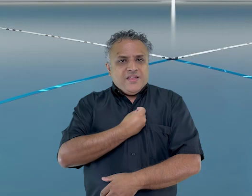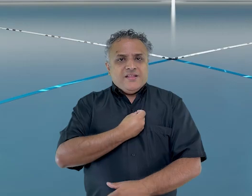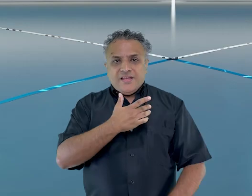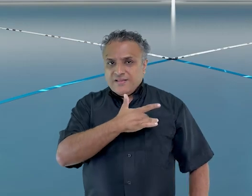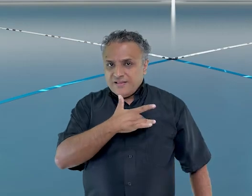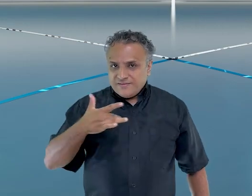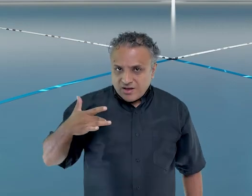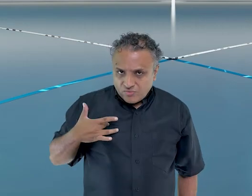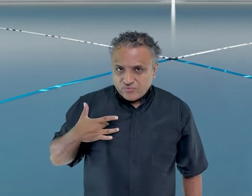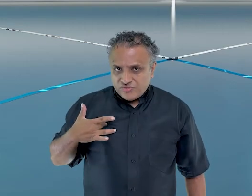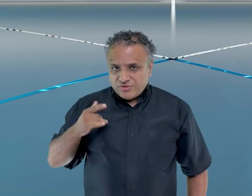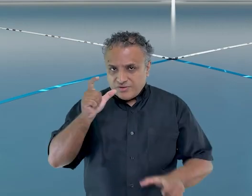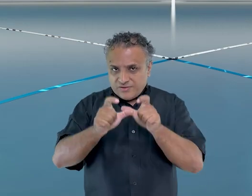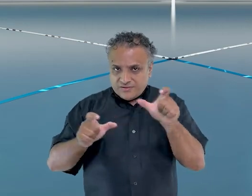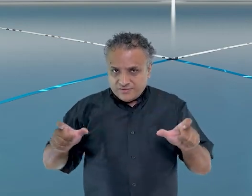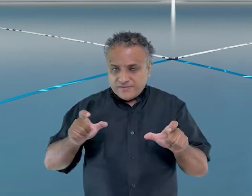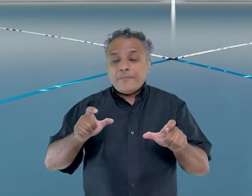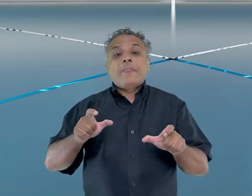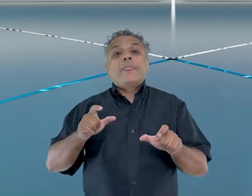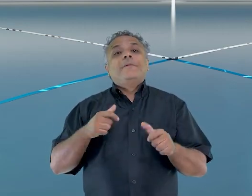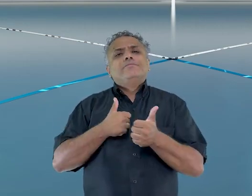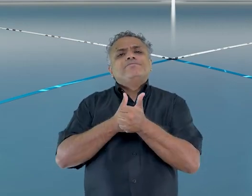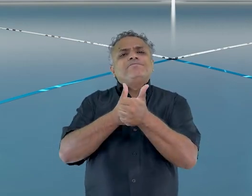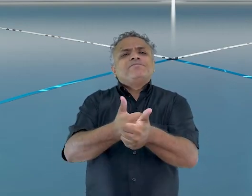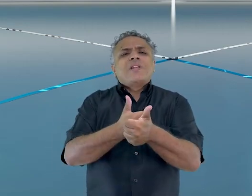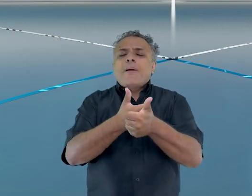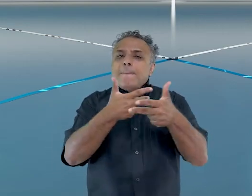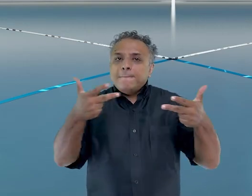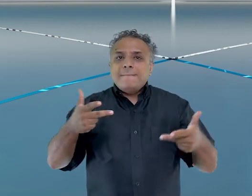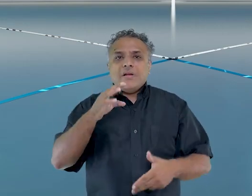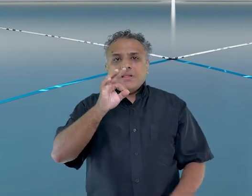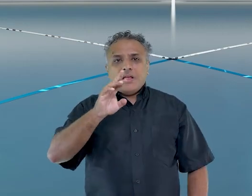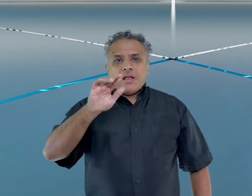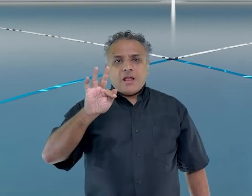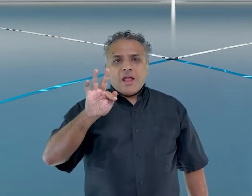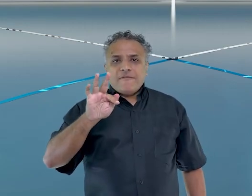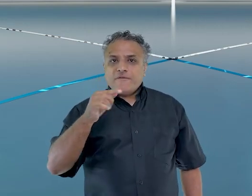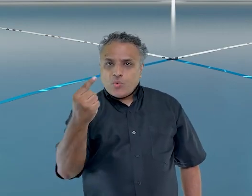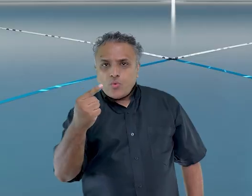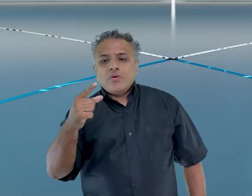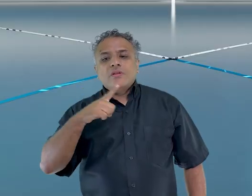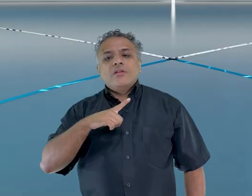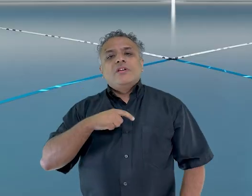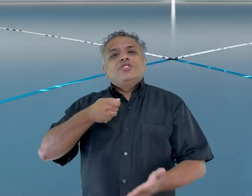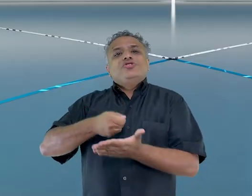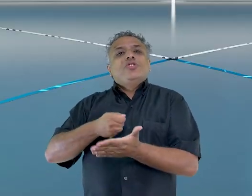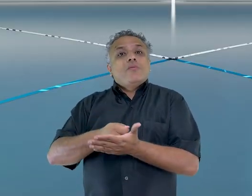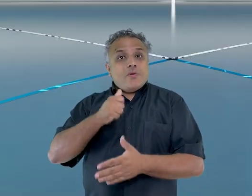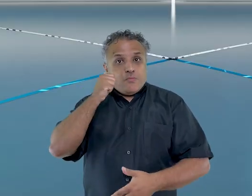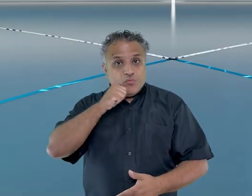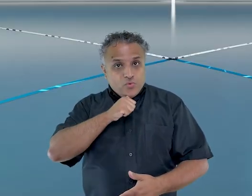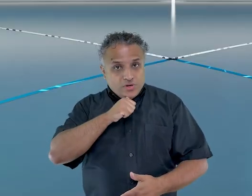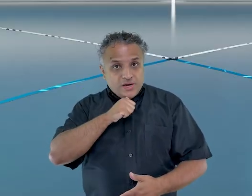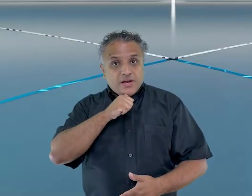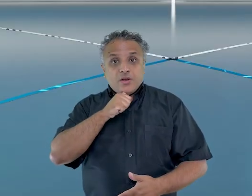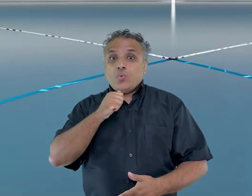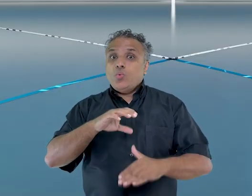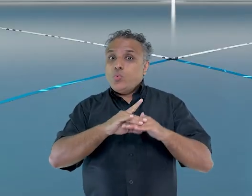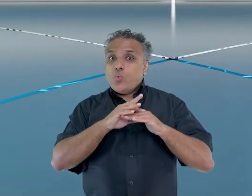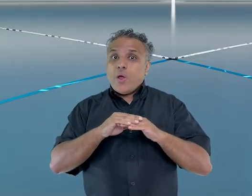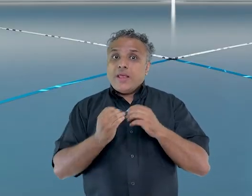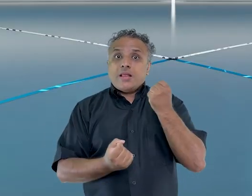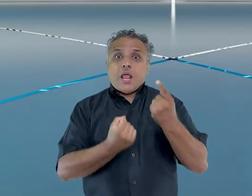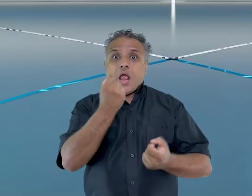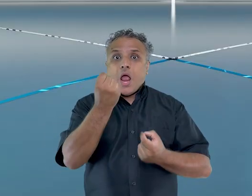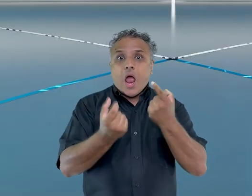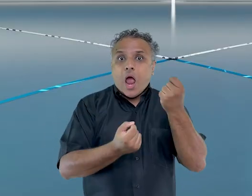dos cidadãos. Seguindo esse princípio, o TRF1 garantiu a uma mulher com doença rara o fornecimento do medicamento